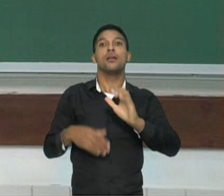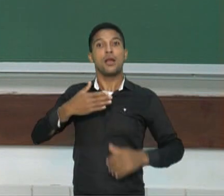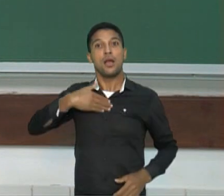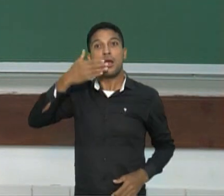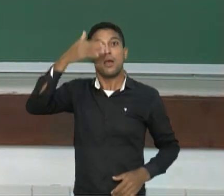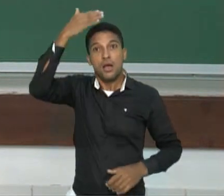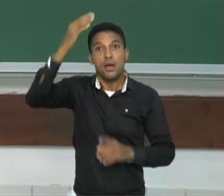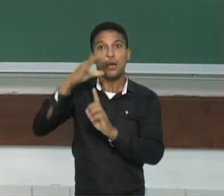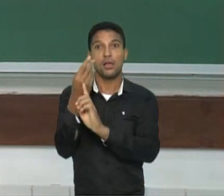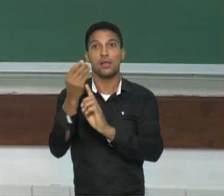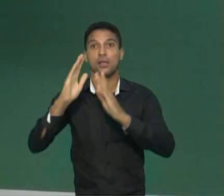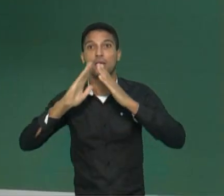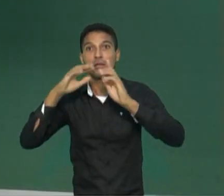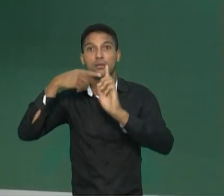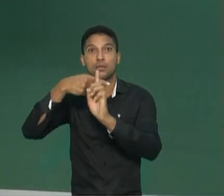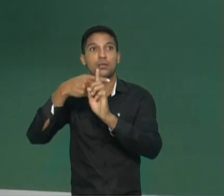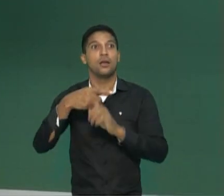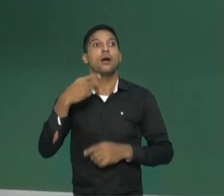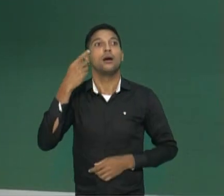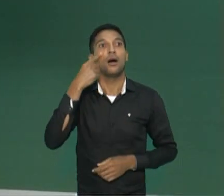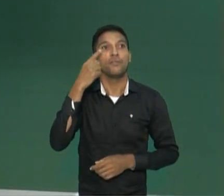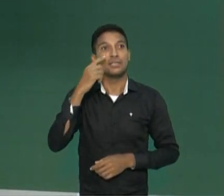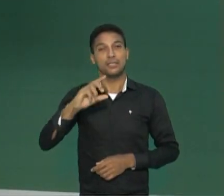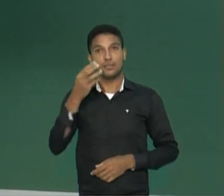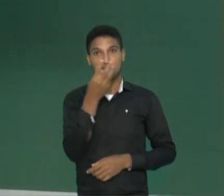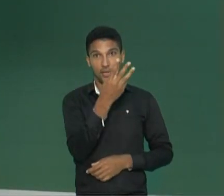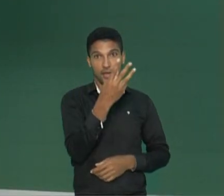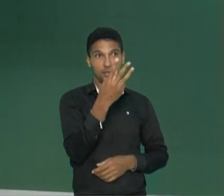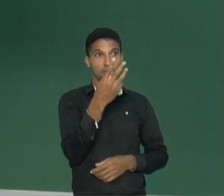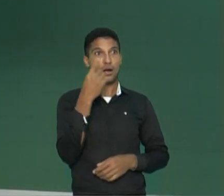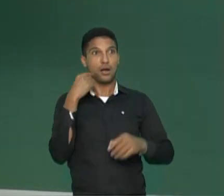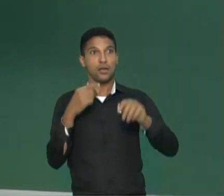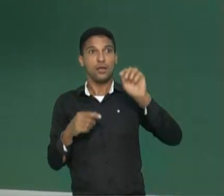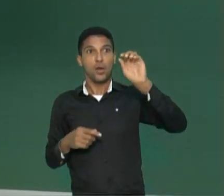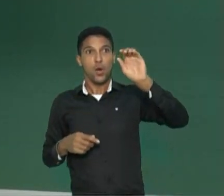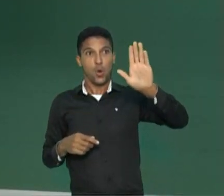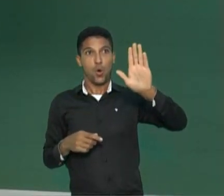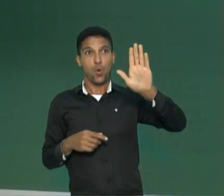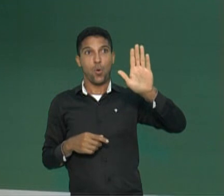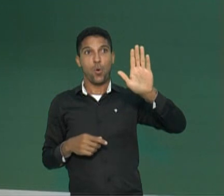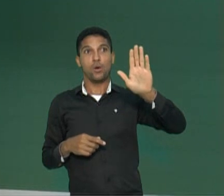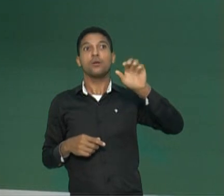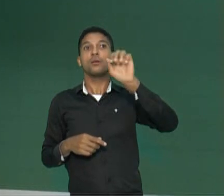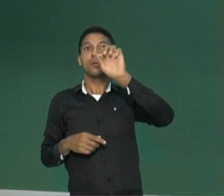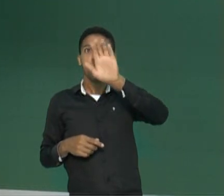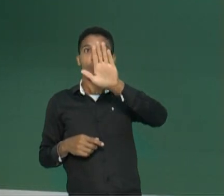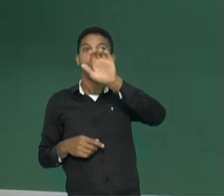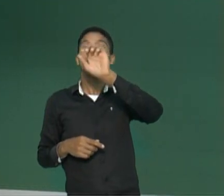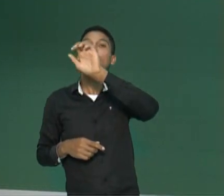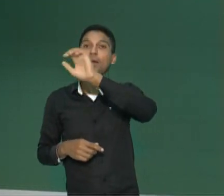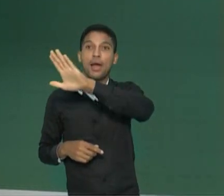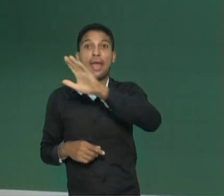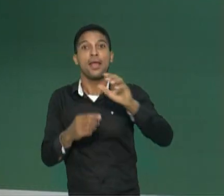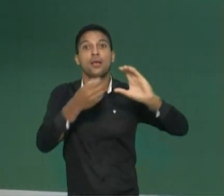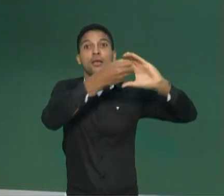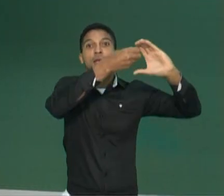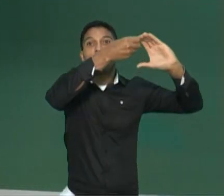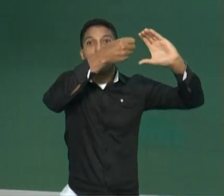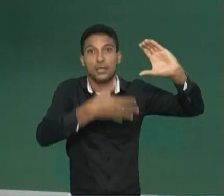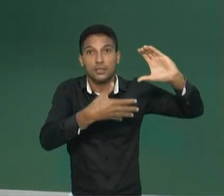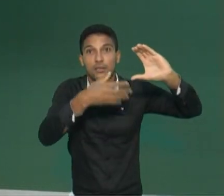Aqui, tá? E tem 3 elementos aqui. Aqui eu estou marcando um elemento, aqui eu estou marcando um outro elemento e aqui eu estou marcando um outro elemento. Você